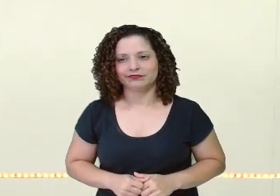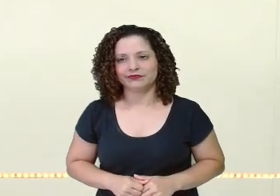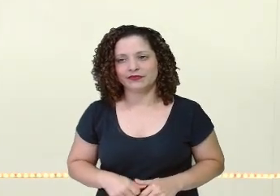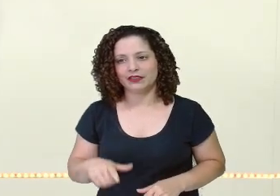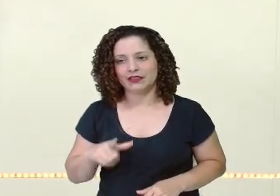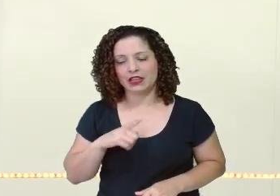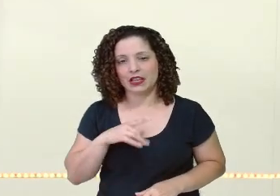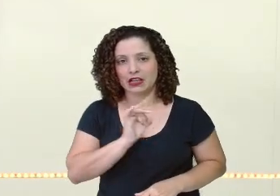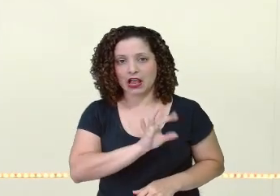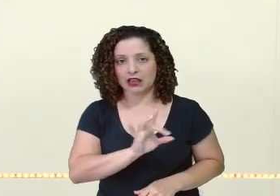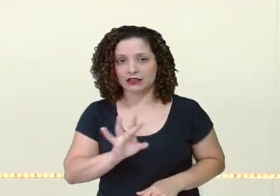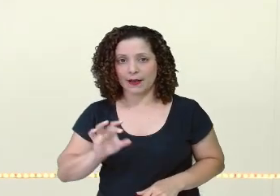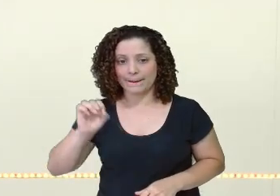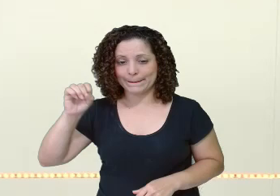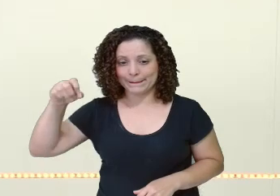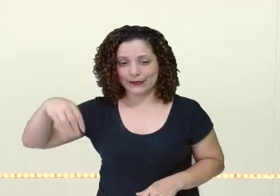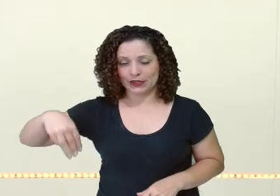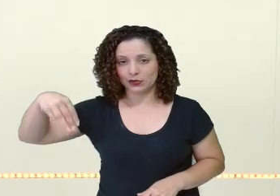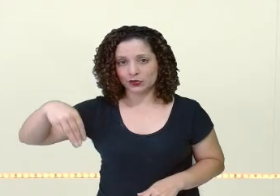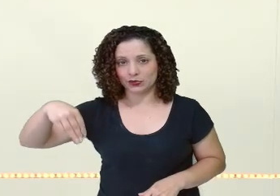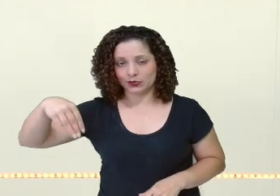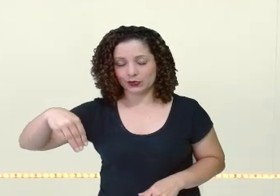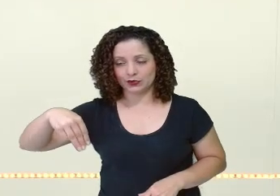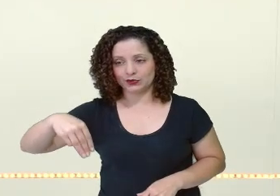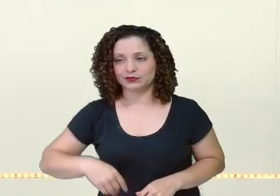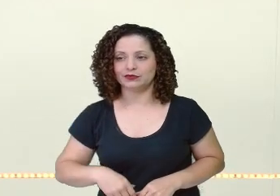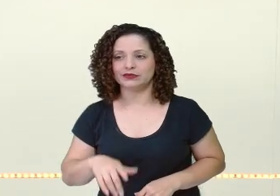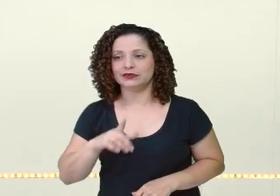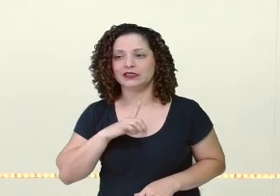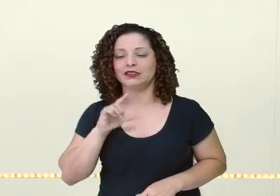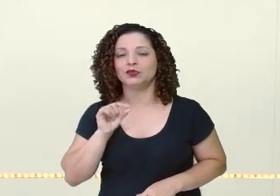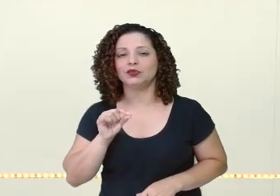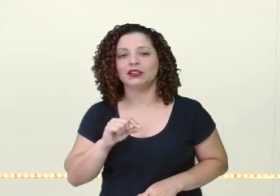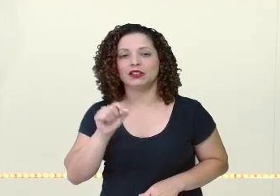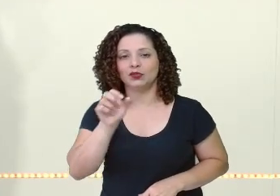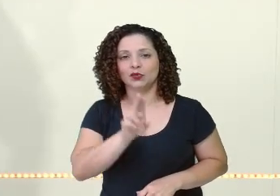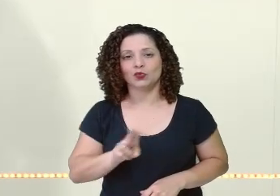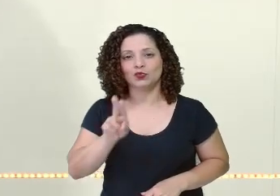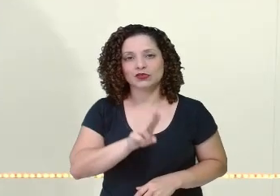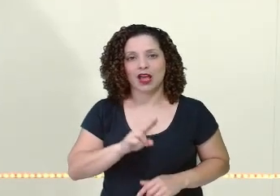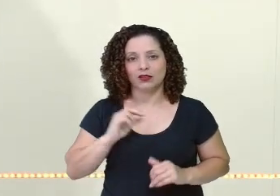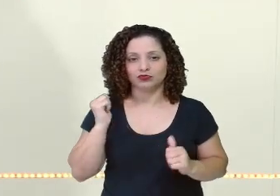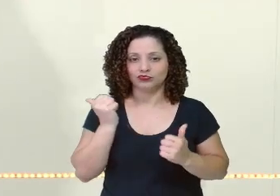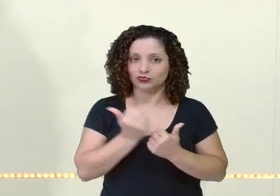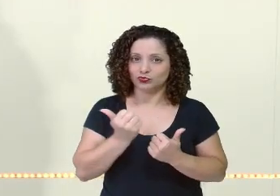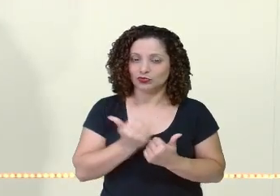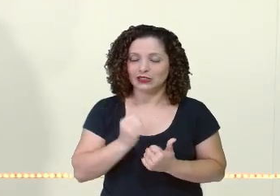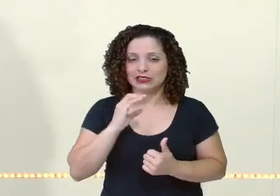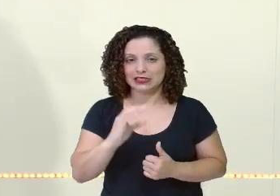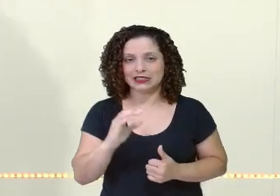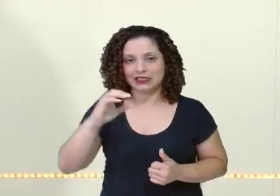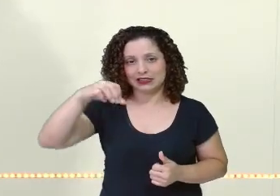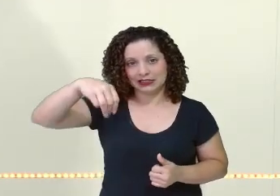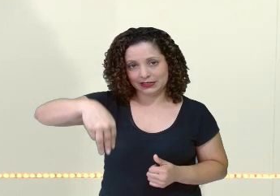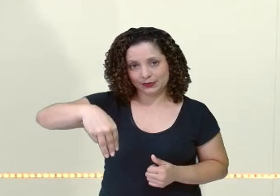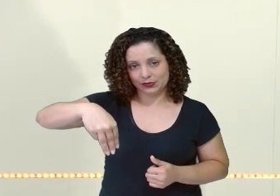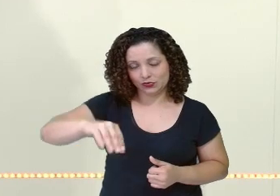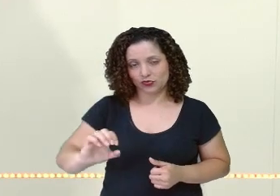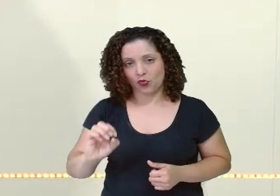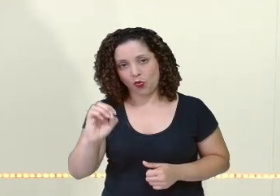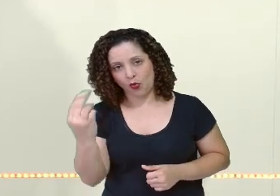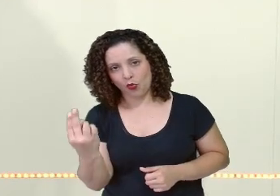metro, certo? Para cada metro, a gente vai usar centímetros. A gente pode usar centímetros ou milímetros para